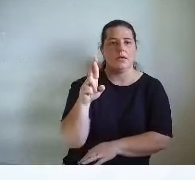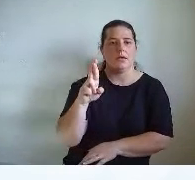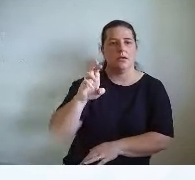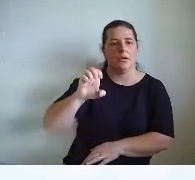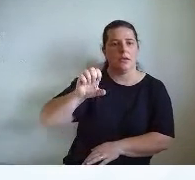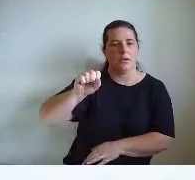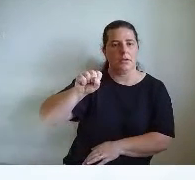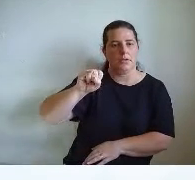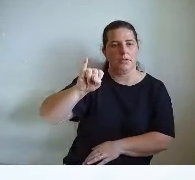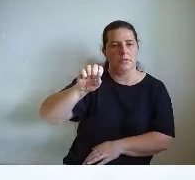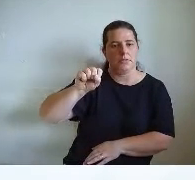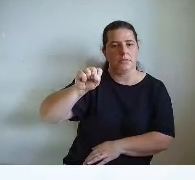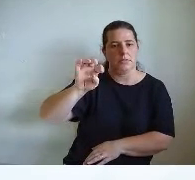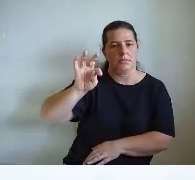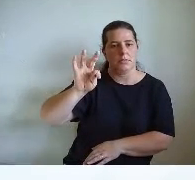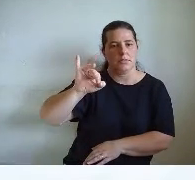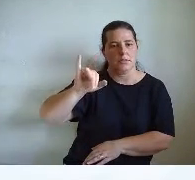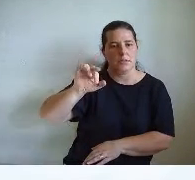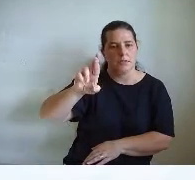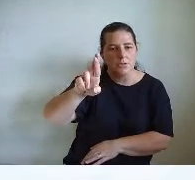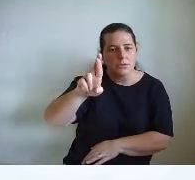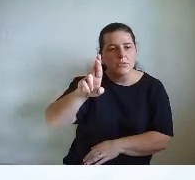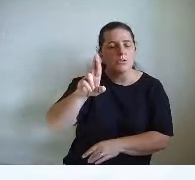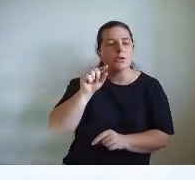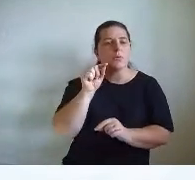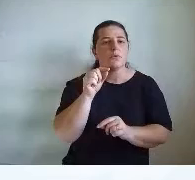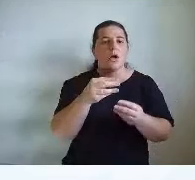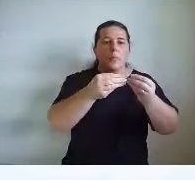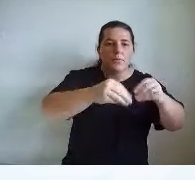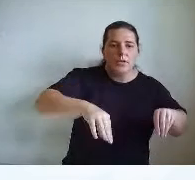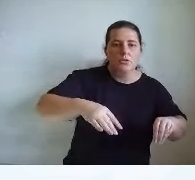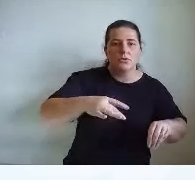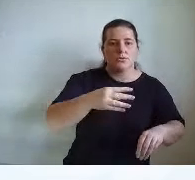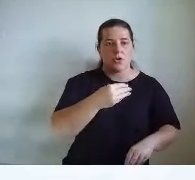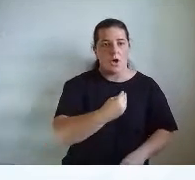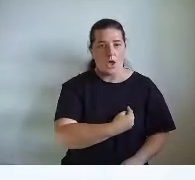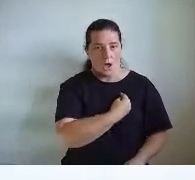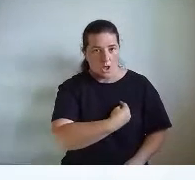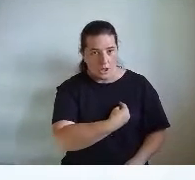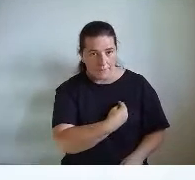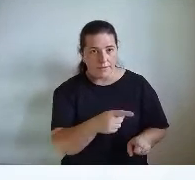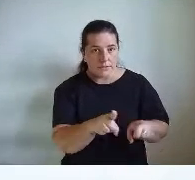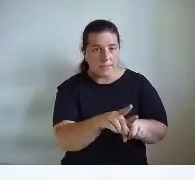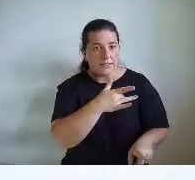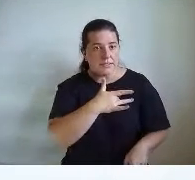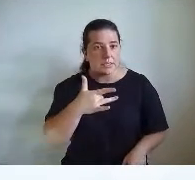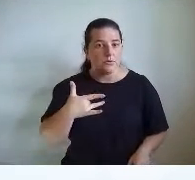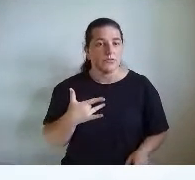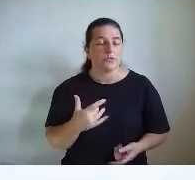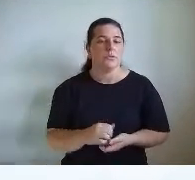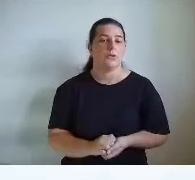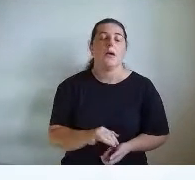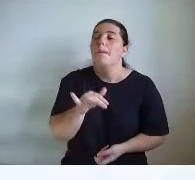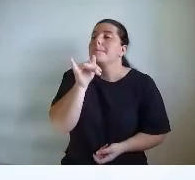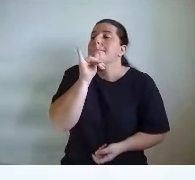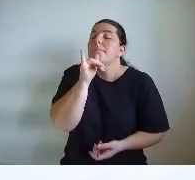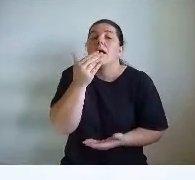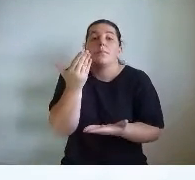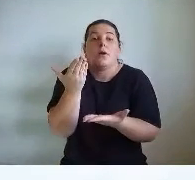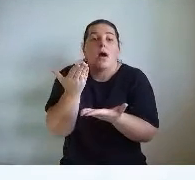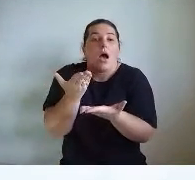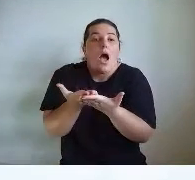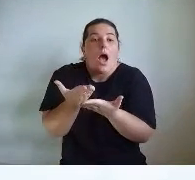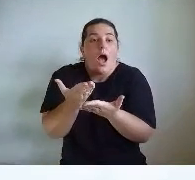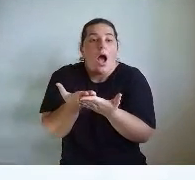sua saúde e a sua vida. Então, vou dar um exemplo aqui das aulas presenciais, né? Pelas informações que